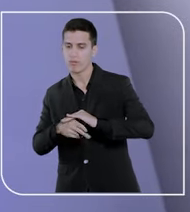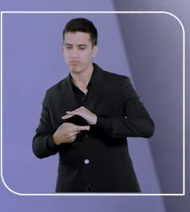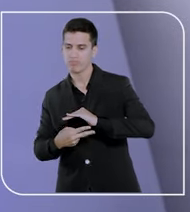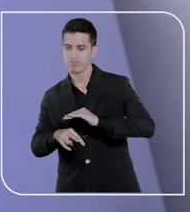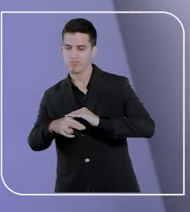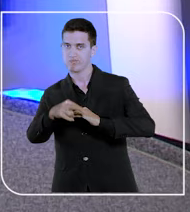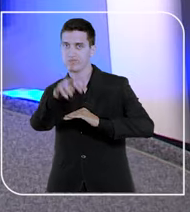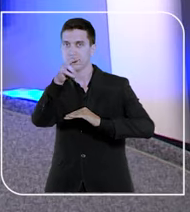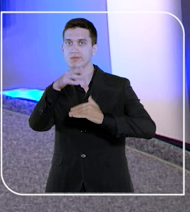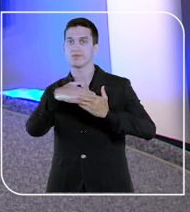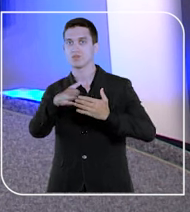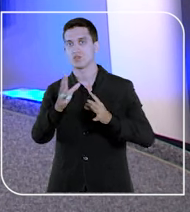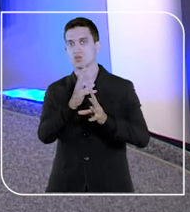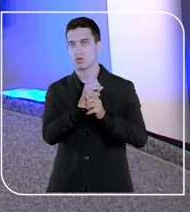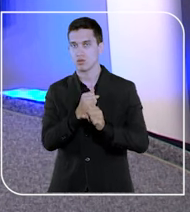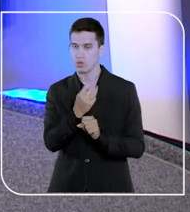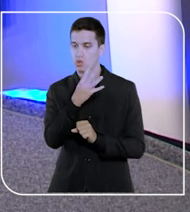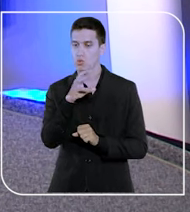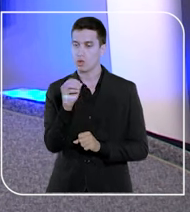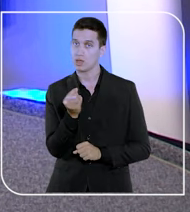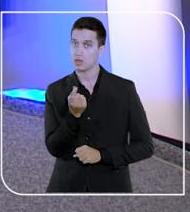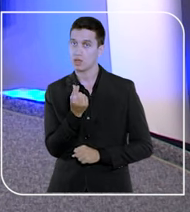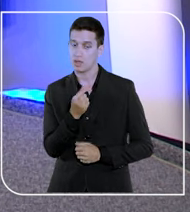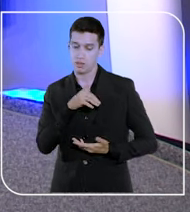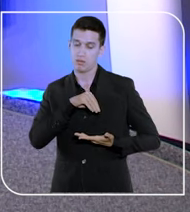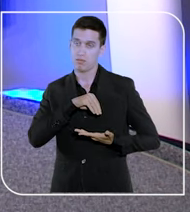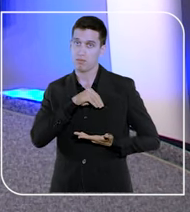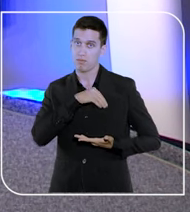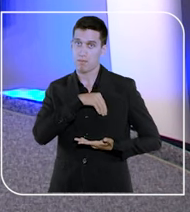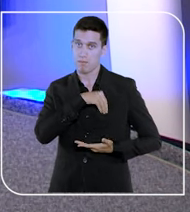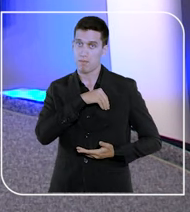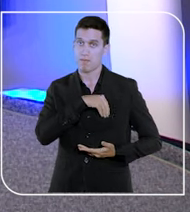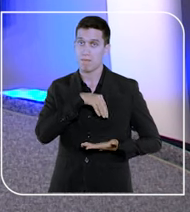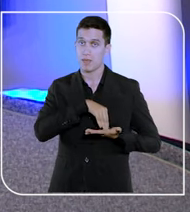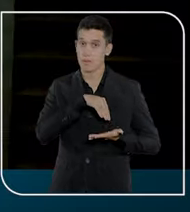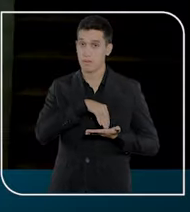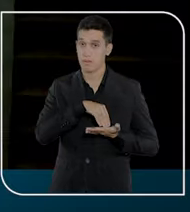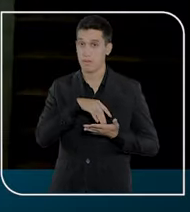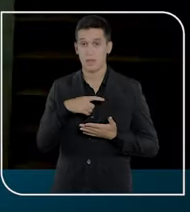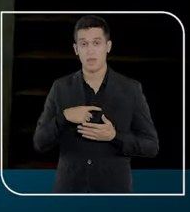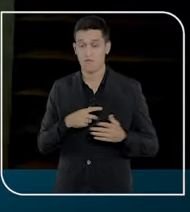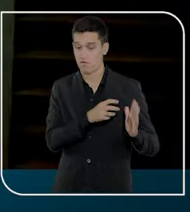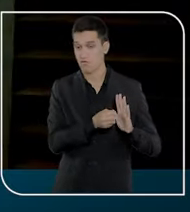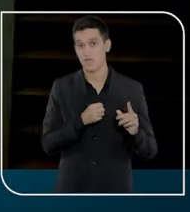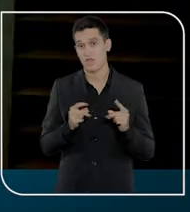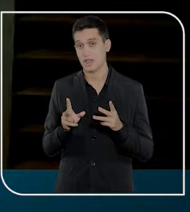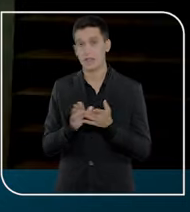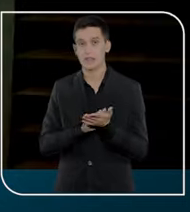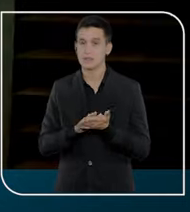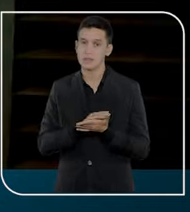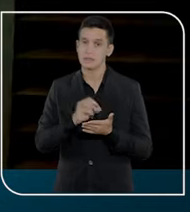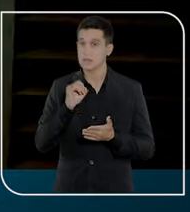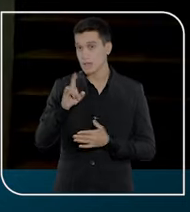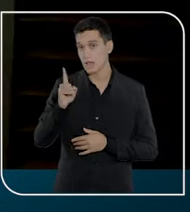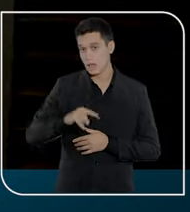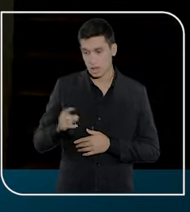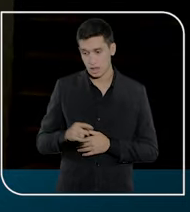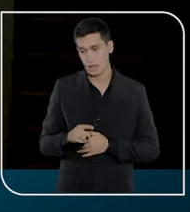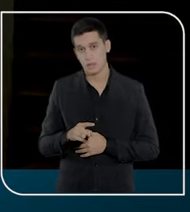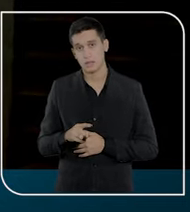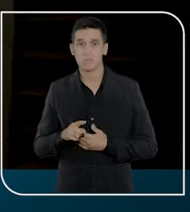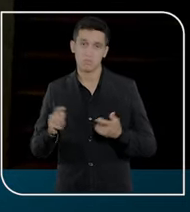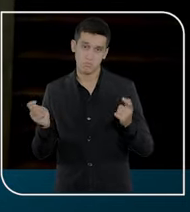mínimos que são impenhoráveis. Então, se for investimento único, a gente salva 40 salários mínimos e o resto é